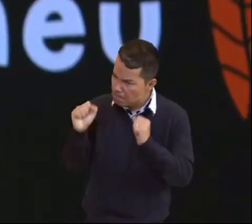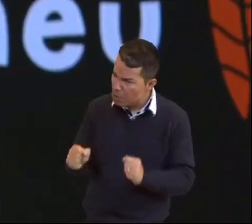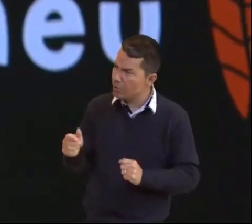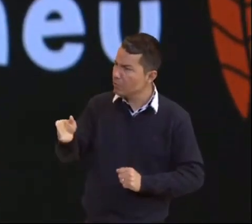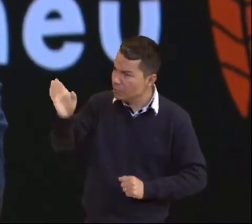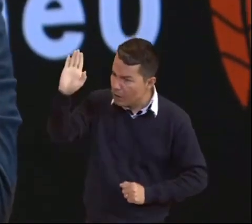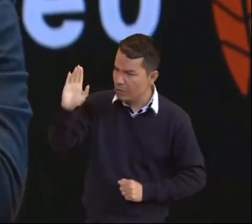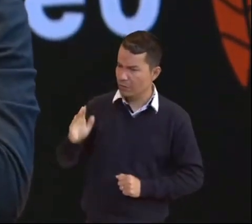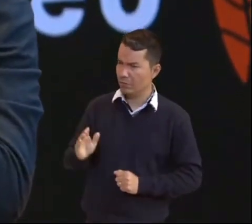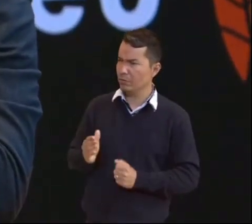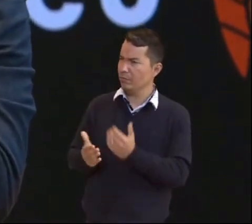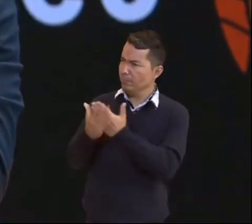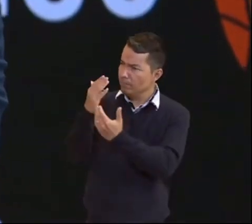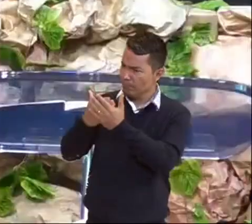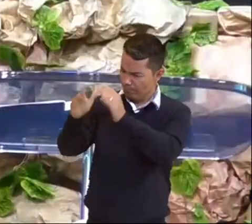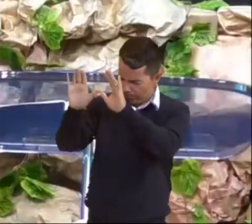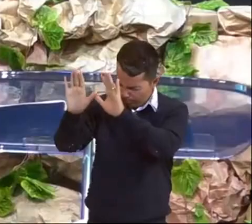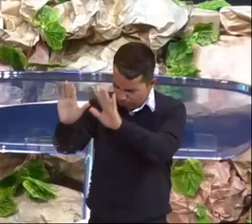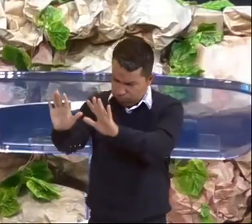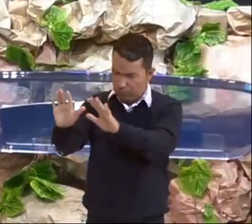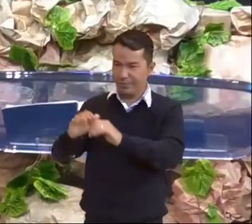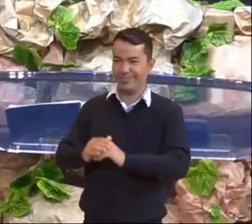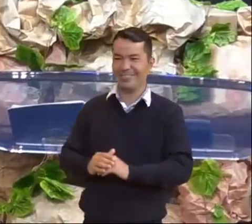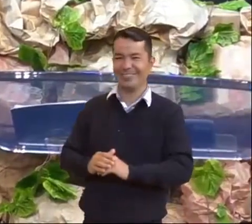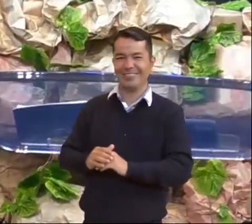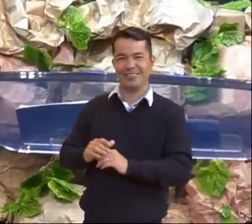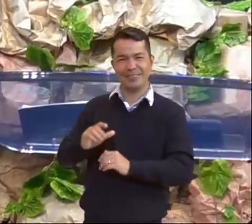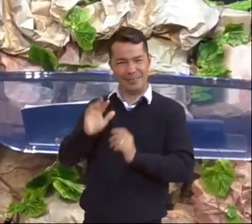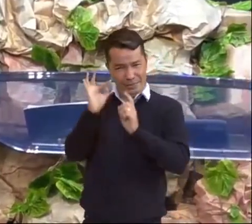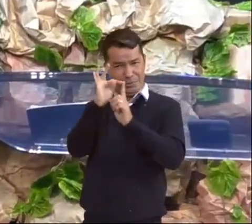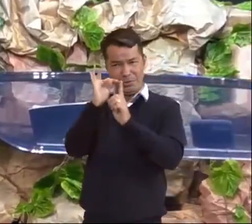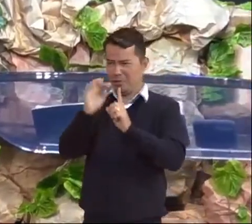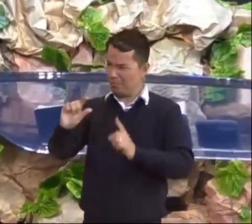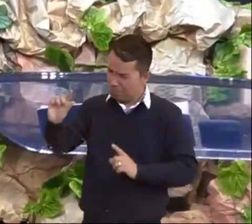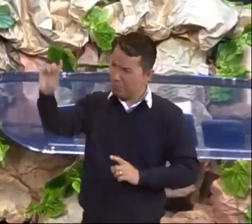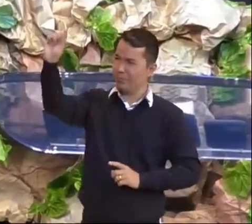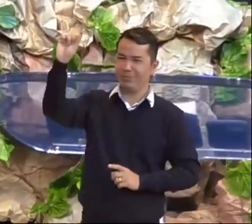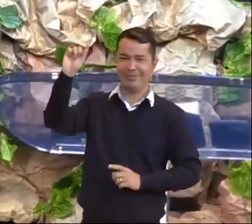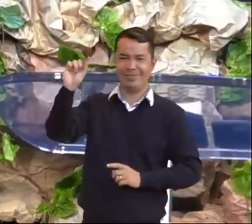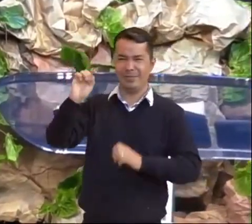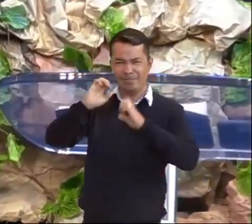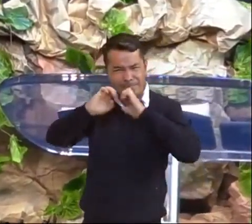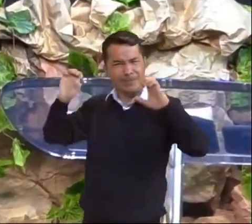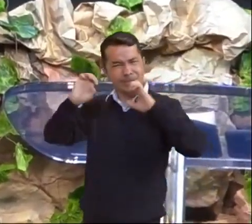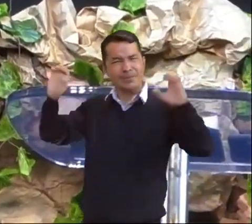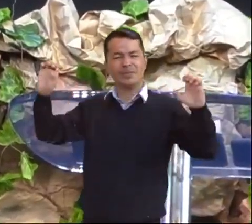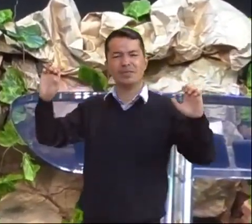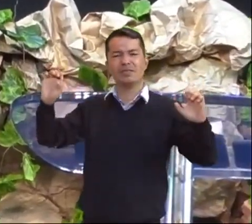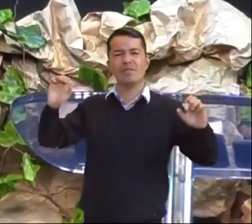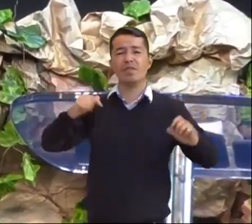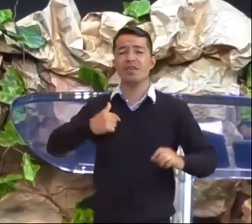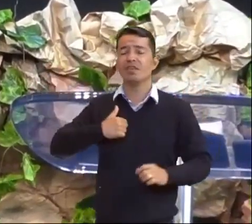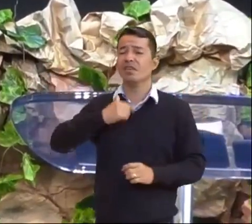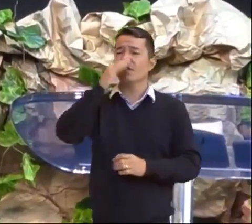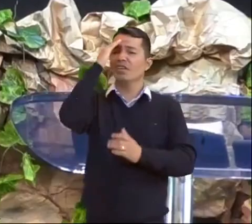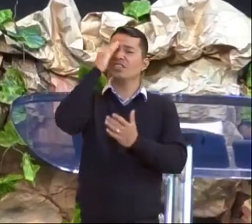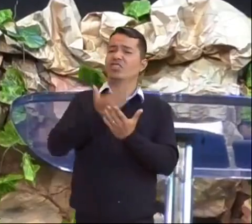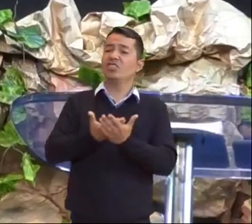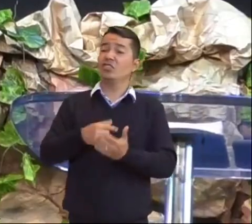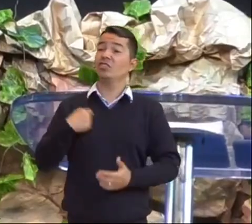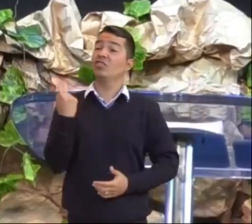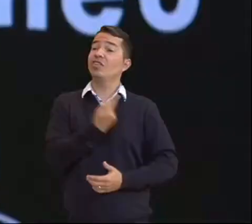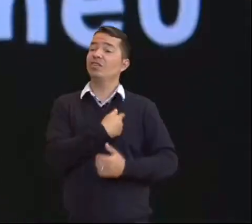sabe, eu creio que a fé se transforma numa fé viva quando a gente impõe as mãos sobre os nossos.